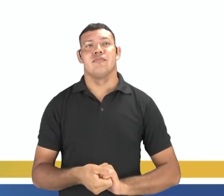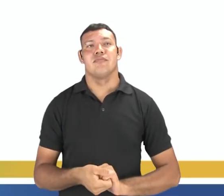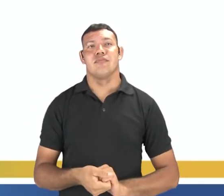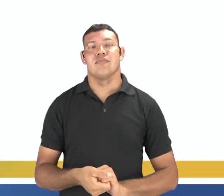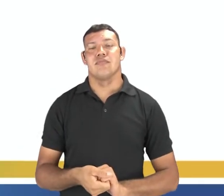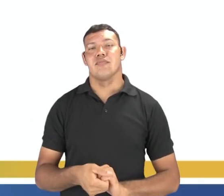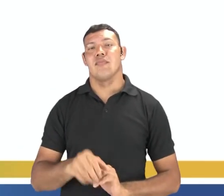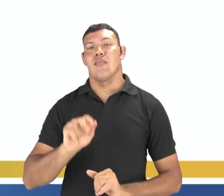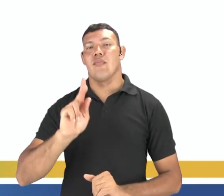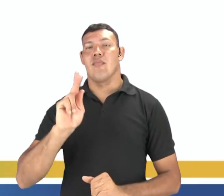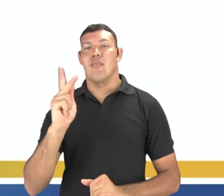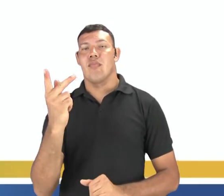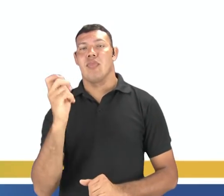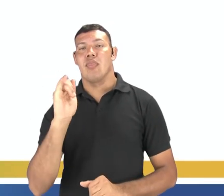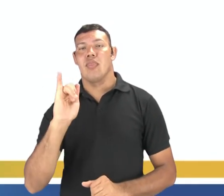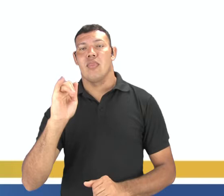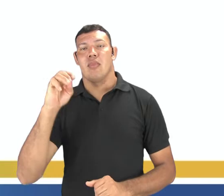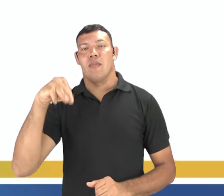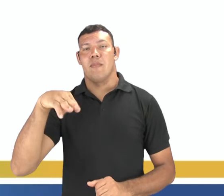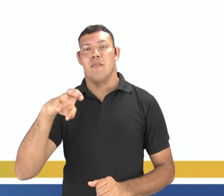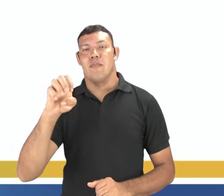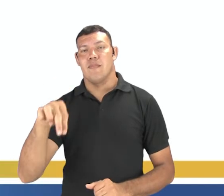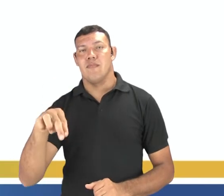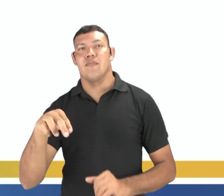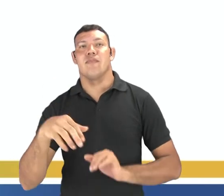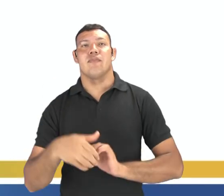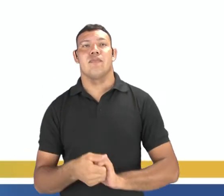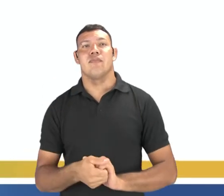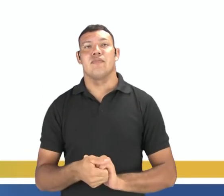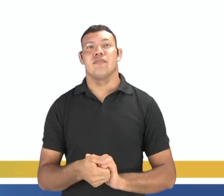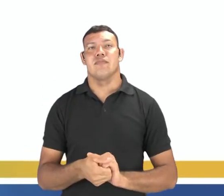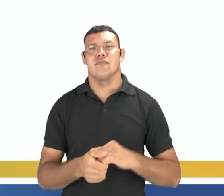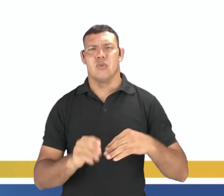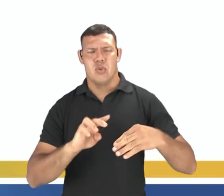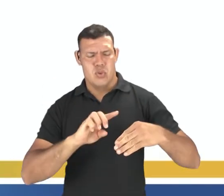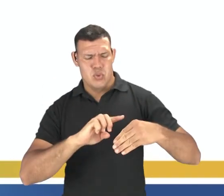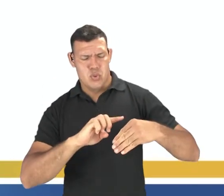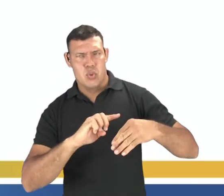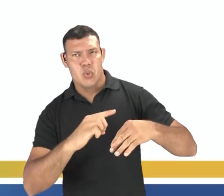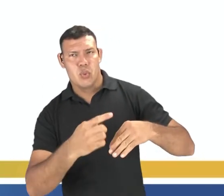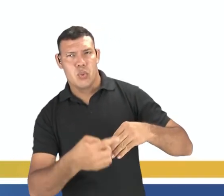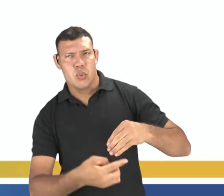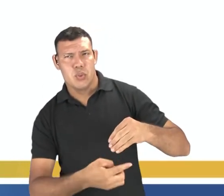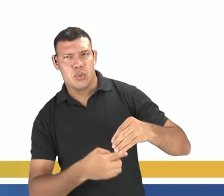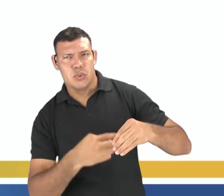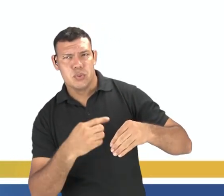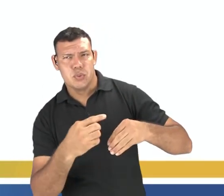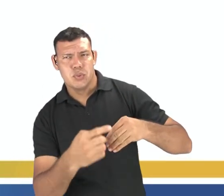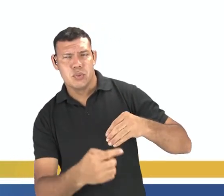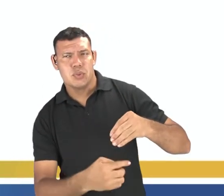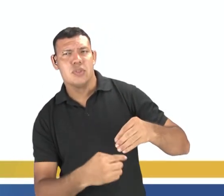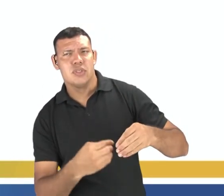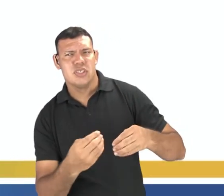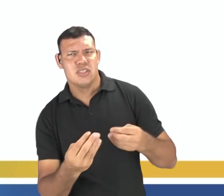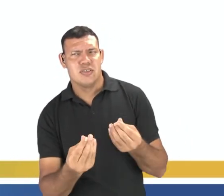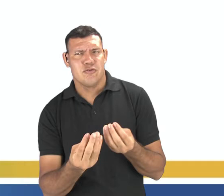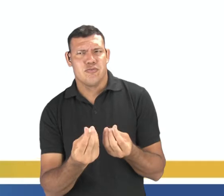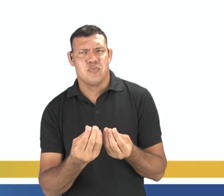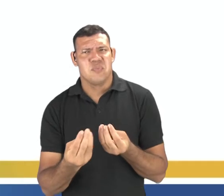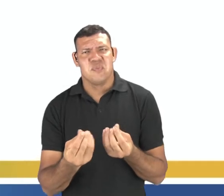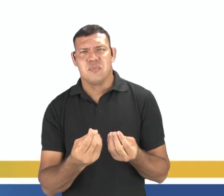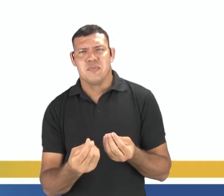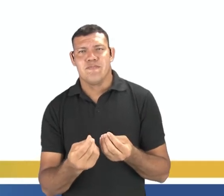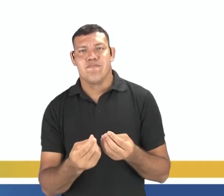O ímen é uma membrana de tecido conjuntivo, forrada por mucosa, tanto interna